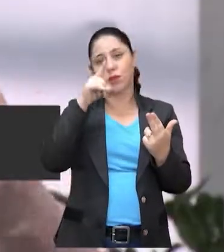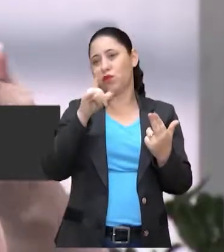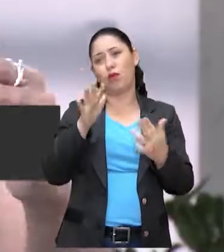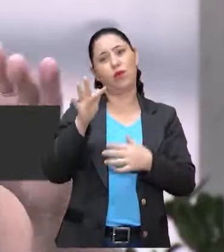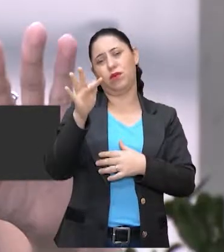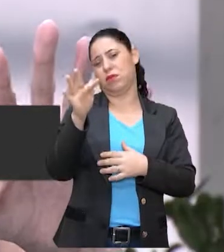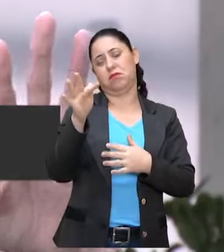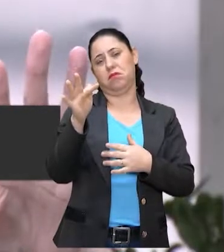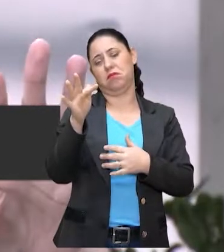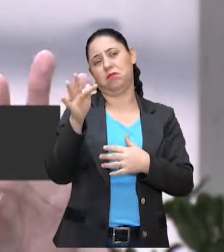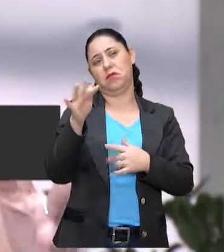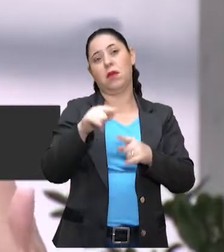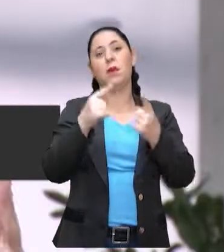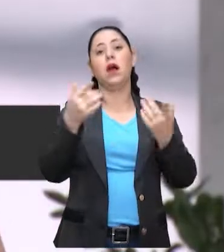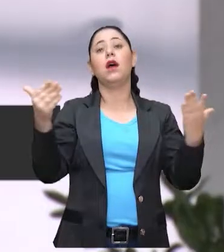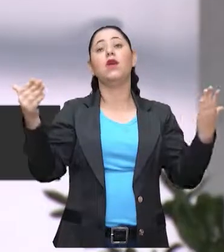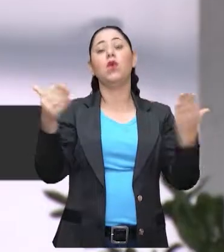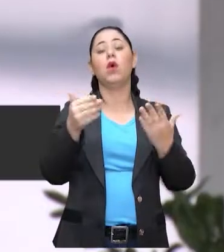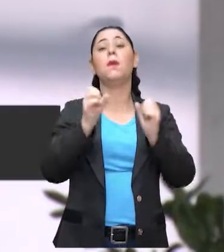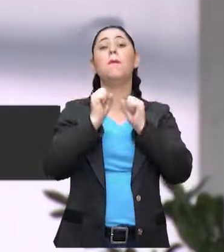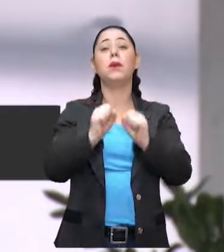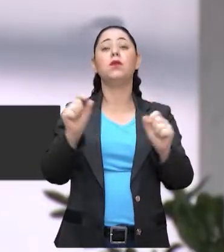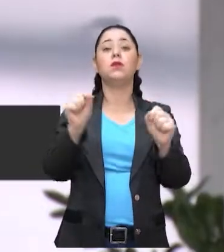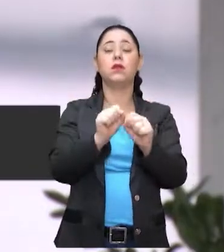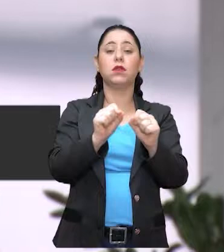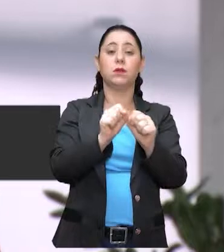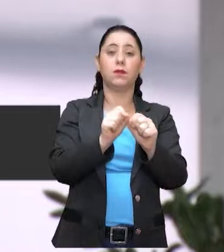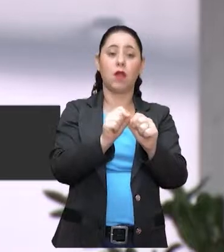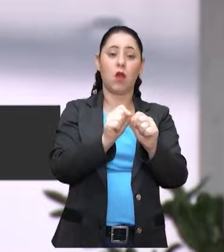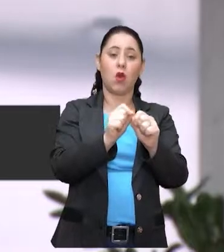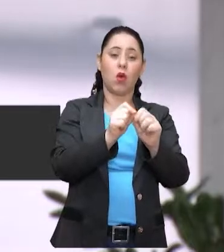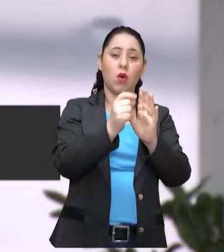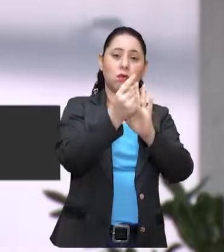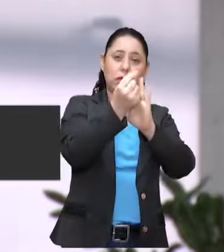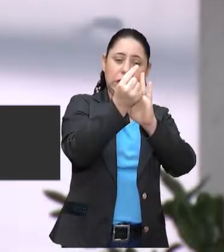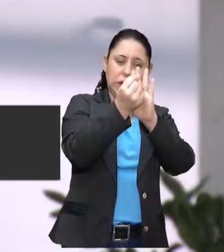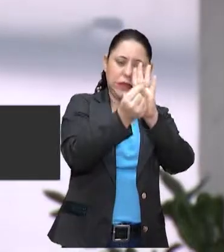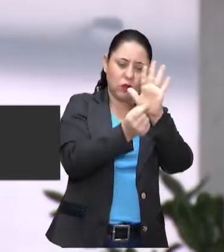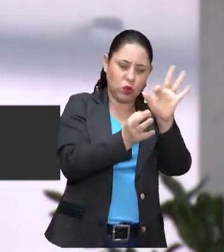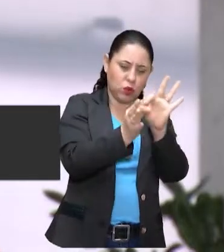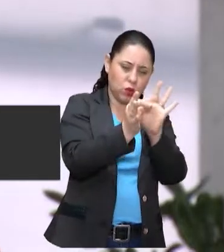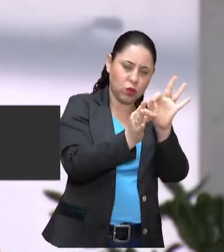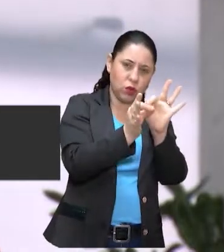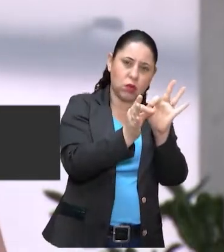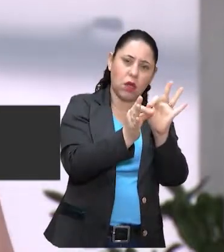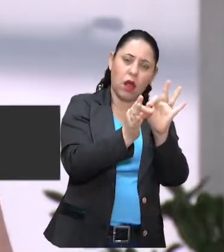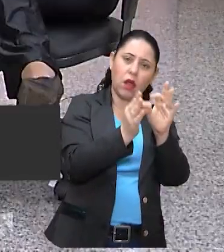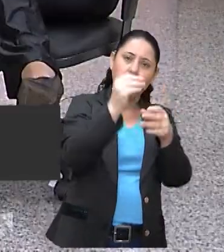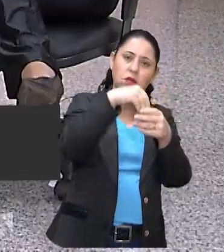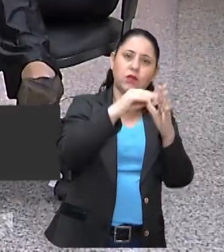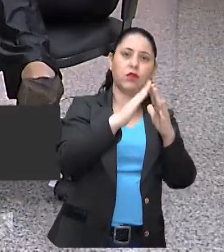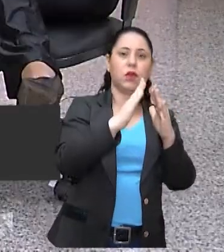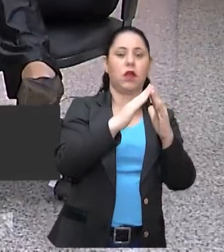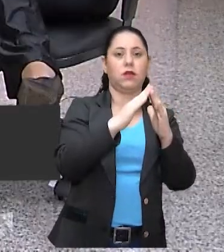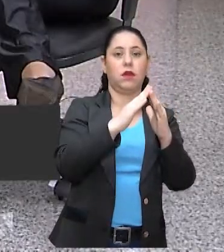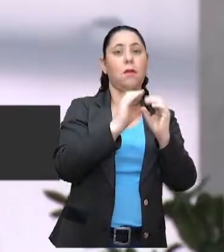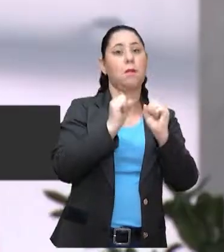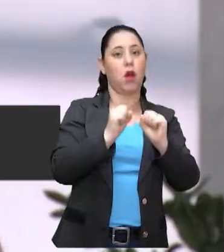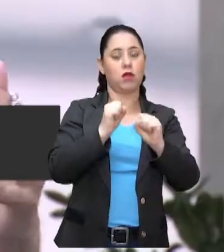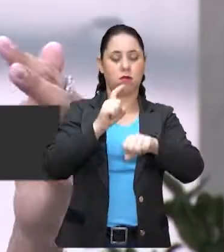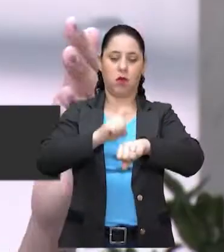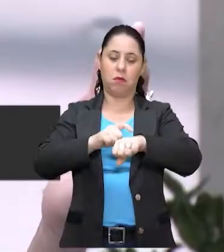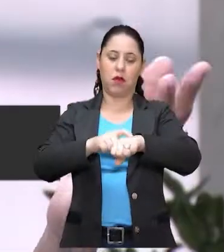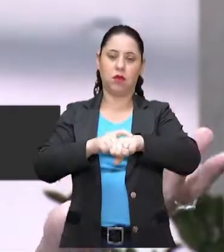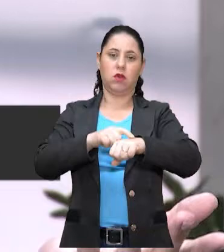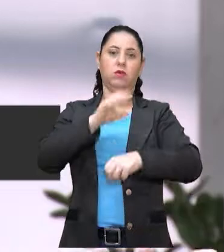Então, o que está além do nosso alcance? Mas o que está ao nosso alcance? Fazer um orçamento doméstico. Então, assim, sempre, seja em tempos de